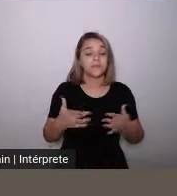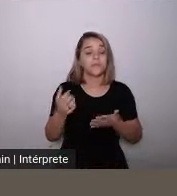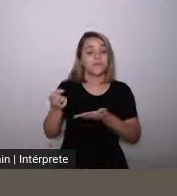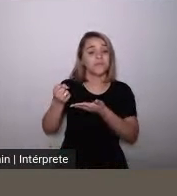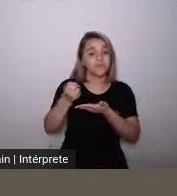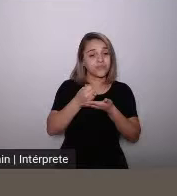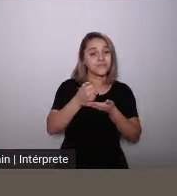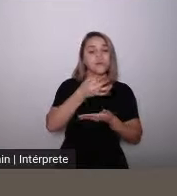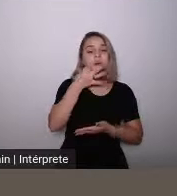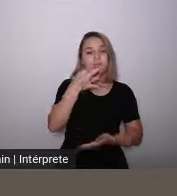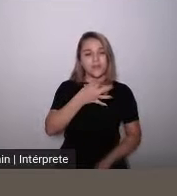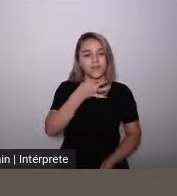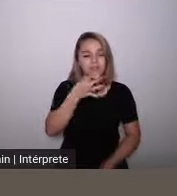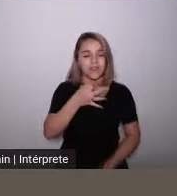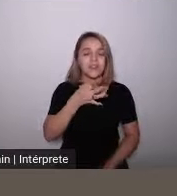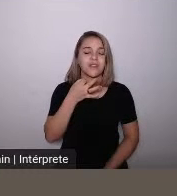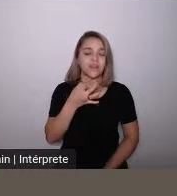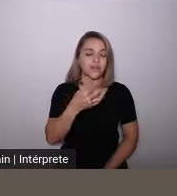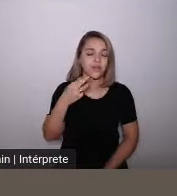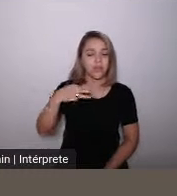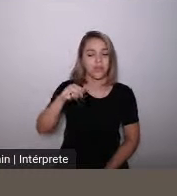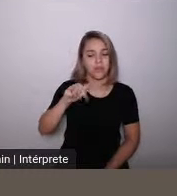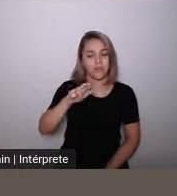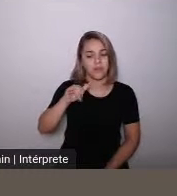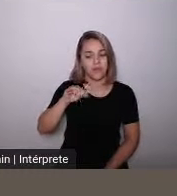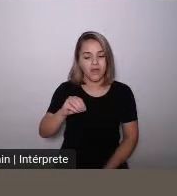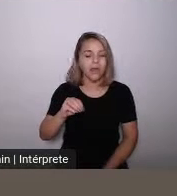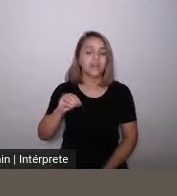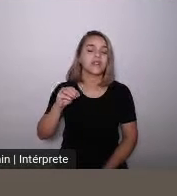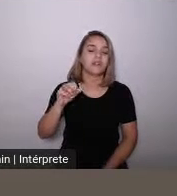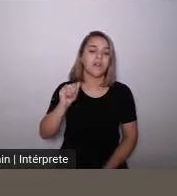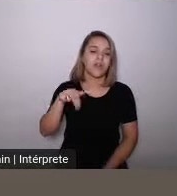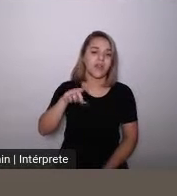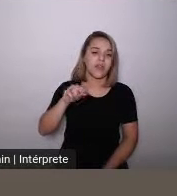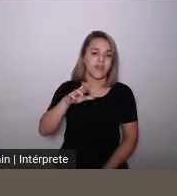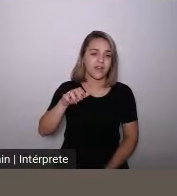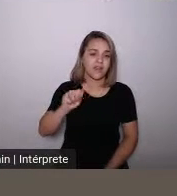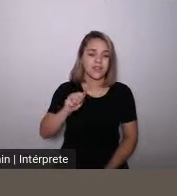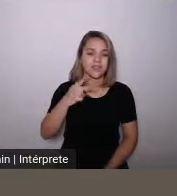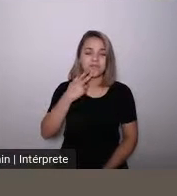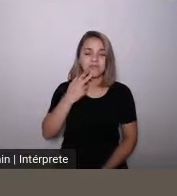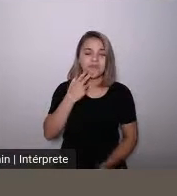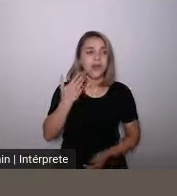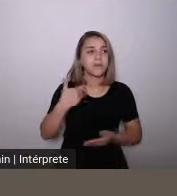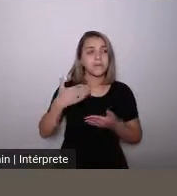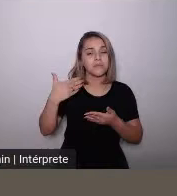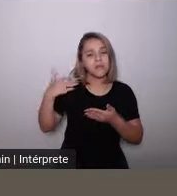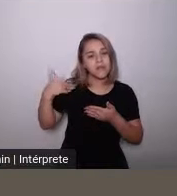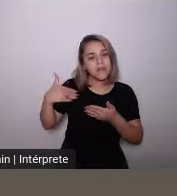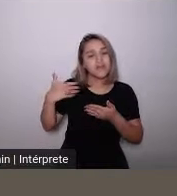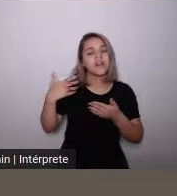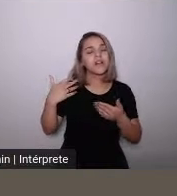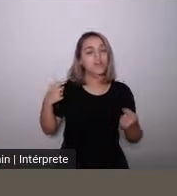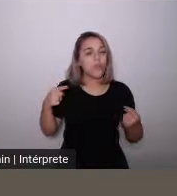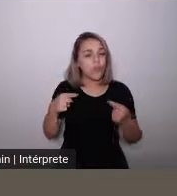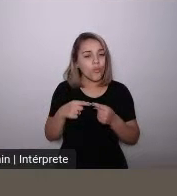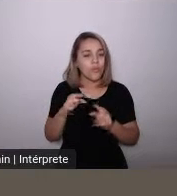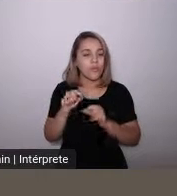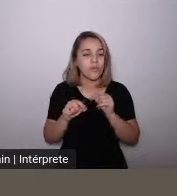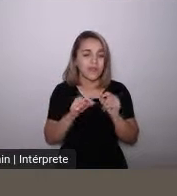crônica do Mário de Andrade, porque, enfim, esse trajeto anterior dialoga com a reflexão sobre o